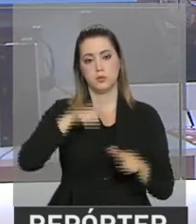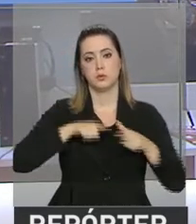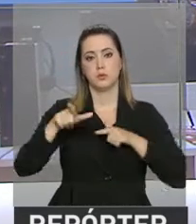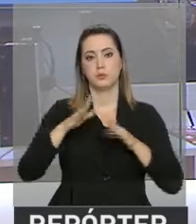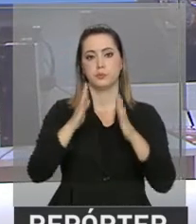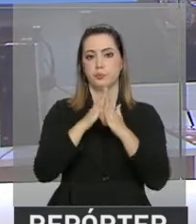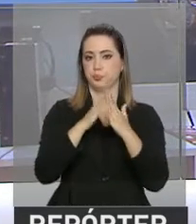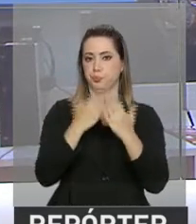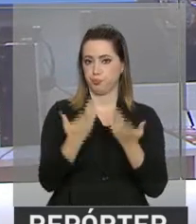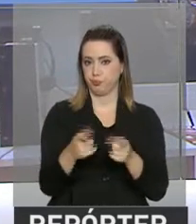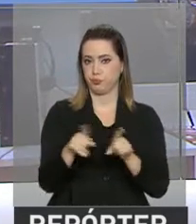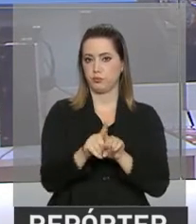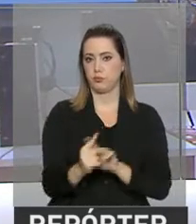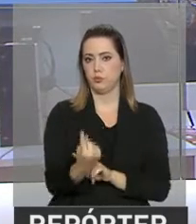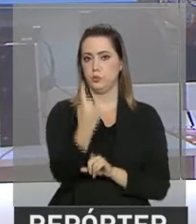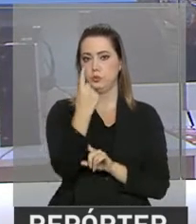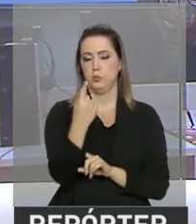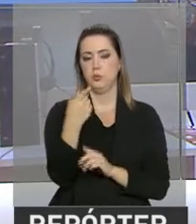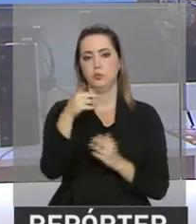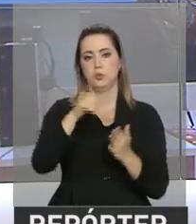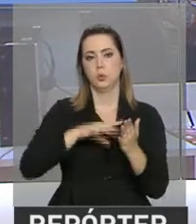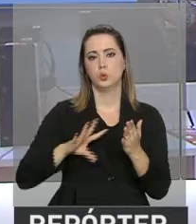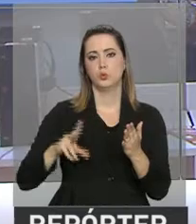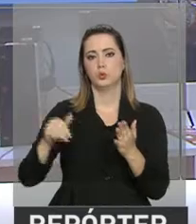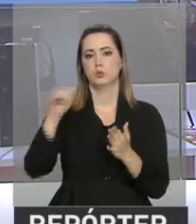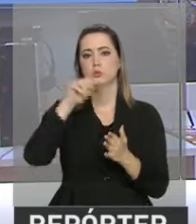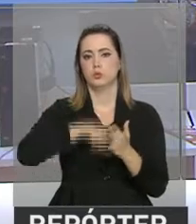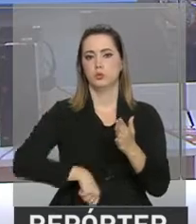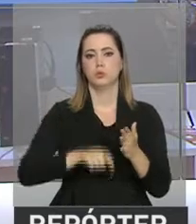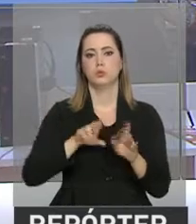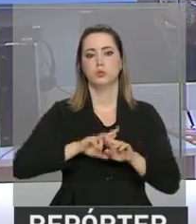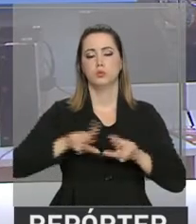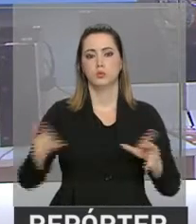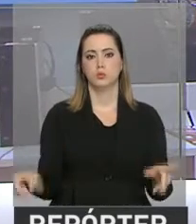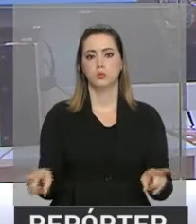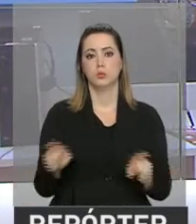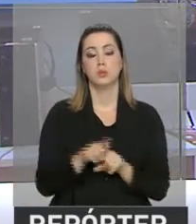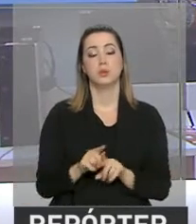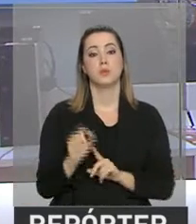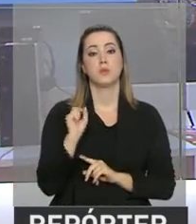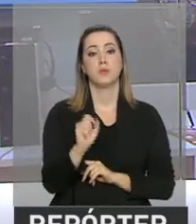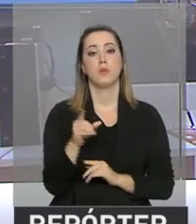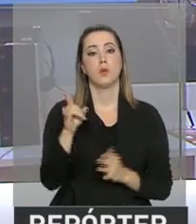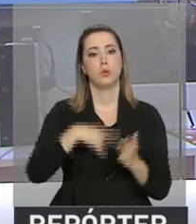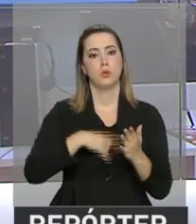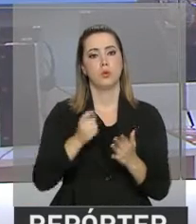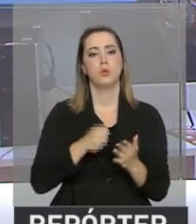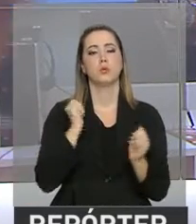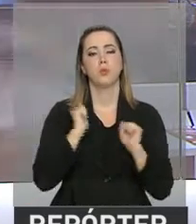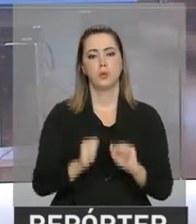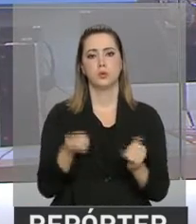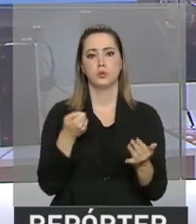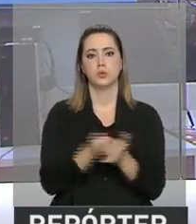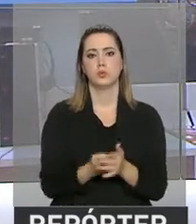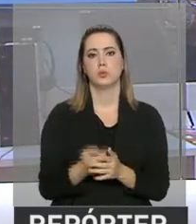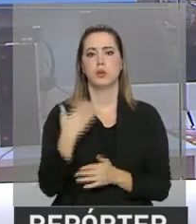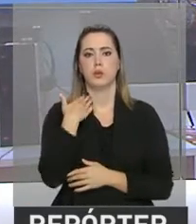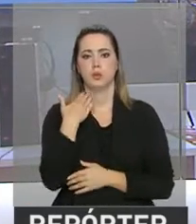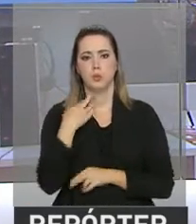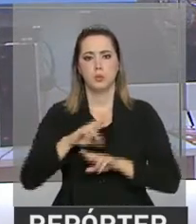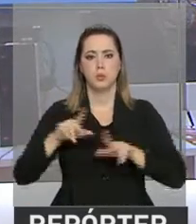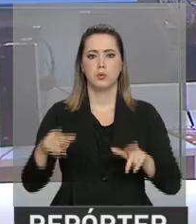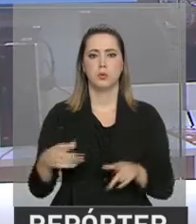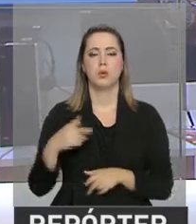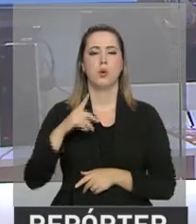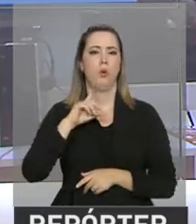E-Social reúne em uma única guia as contribuições fiscais, trabalhistas e previdenciárias. O documento pode ser pago nos bancos, em casas lotéricas